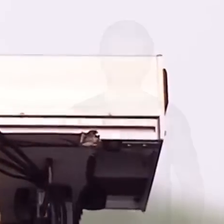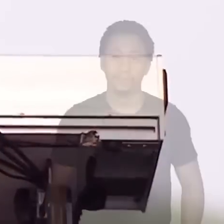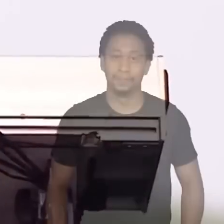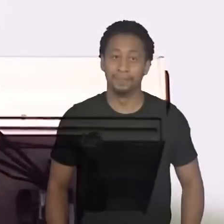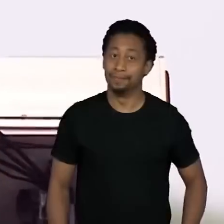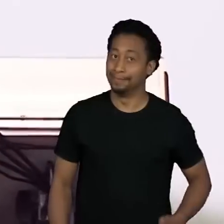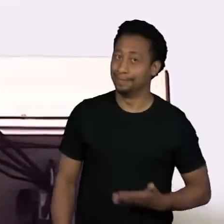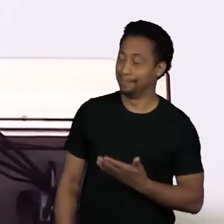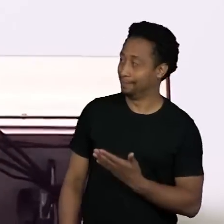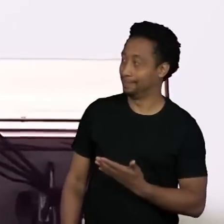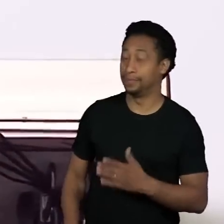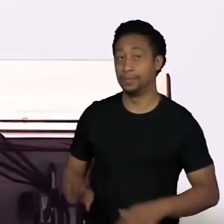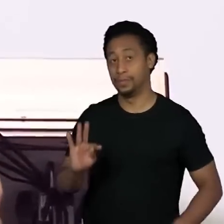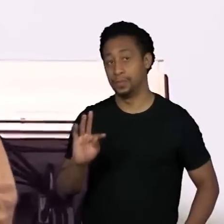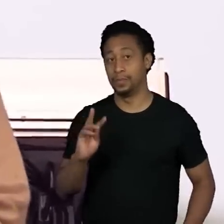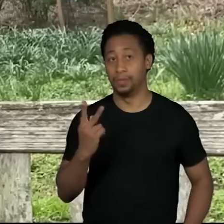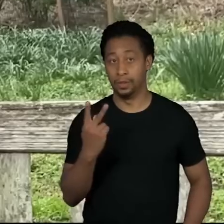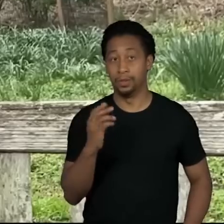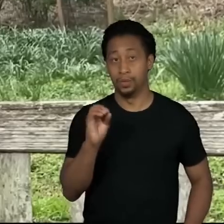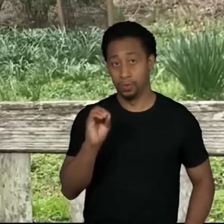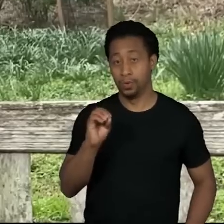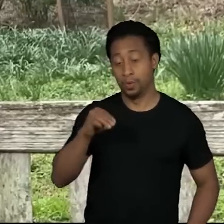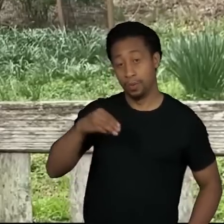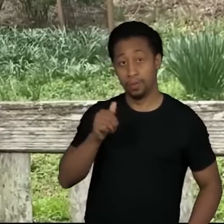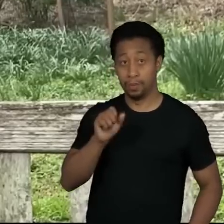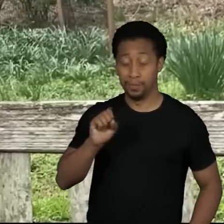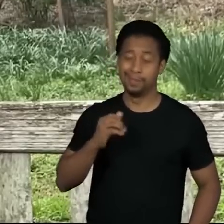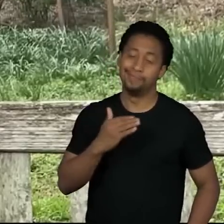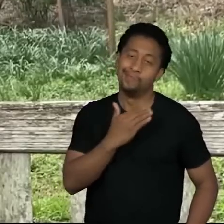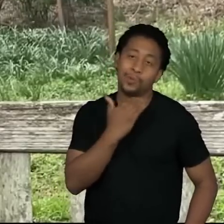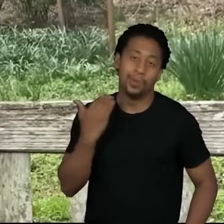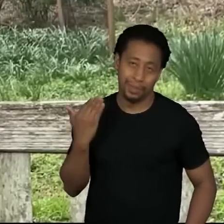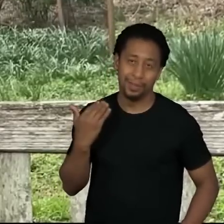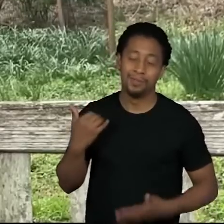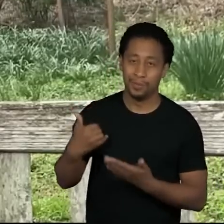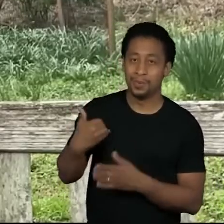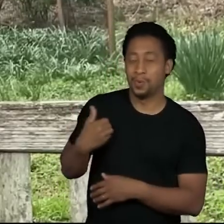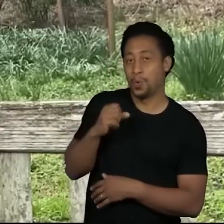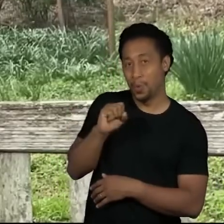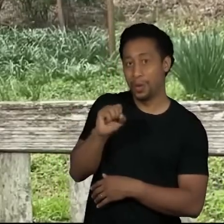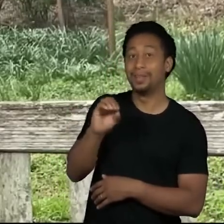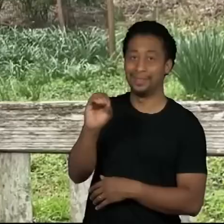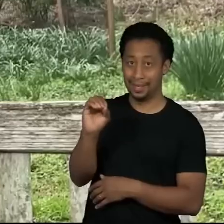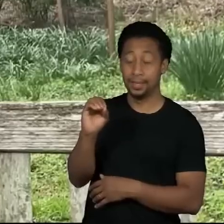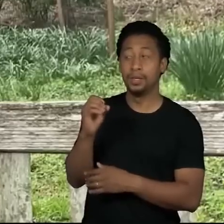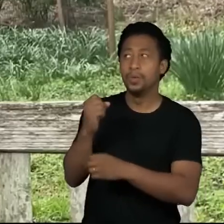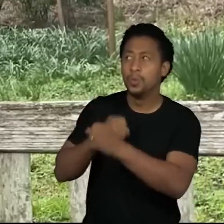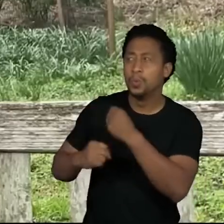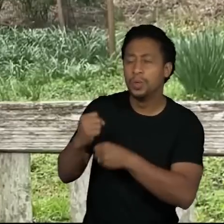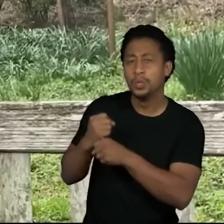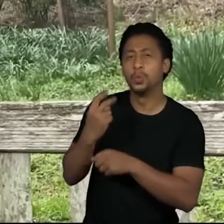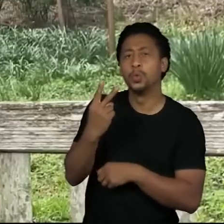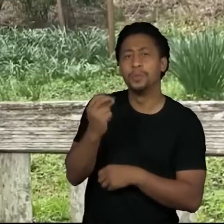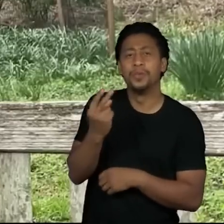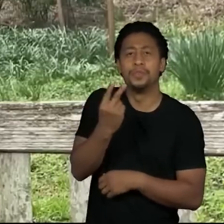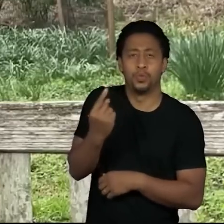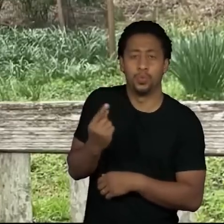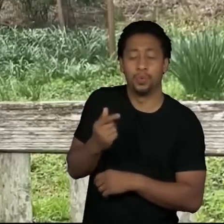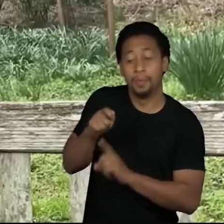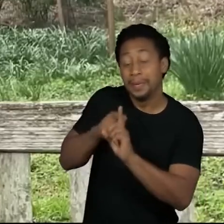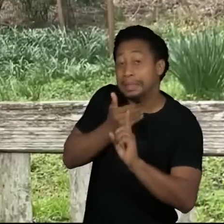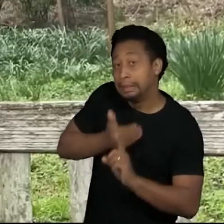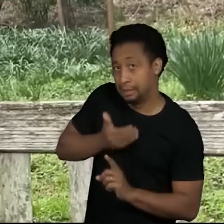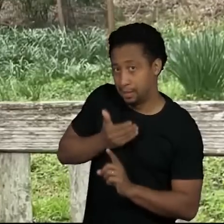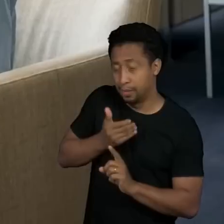Thomas Lovejoy morreu aos 80 anos em dezembro de 2021. Sonhava em desvendar os mistérios da maior